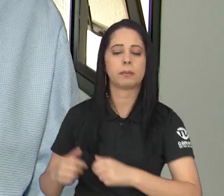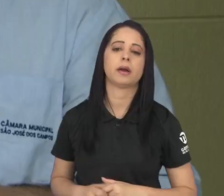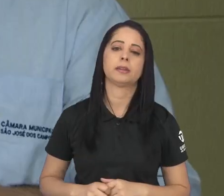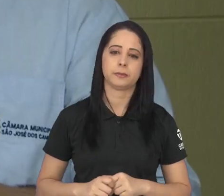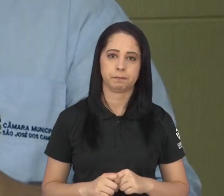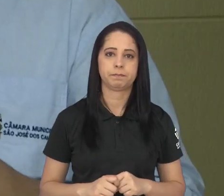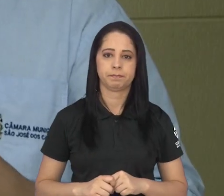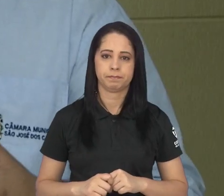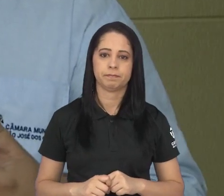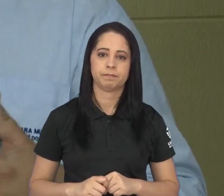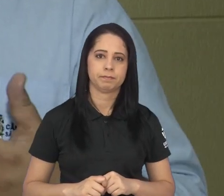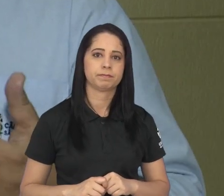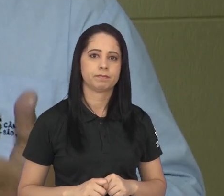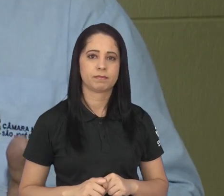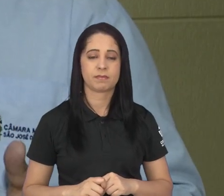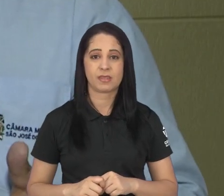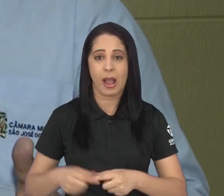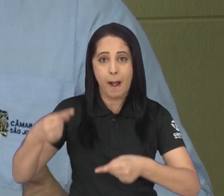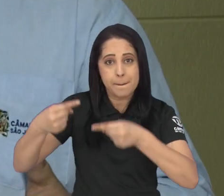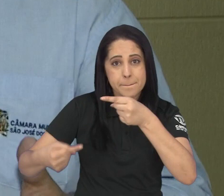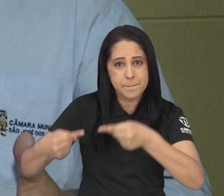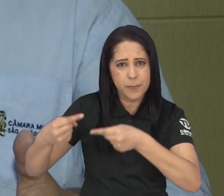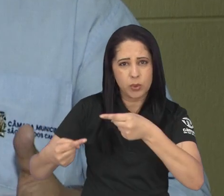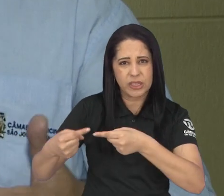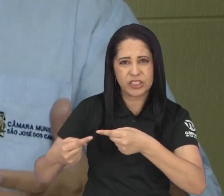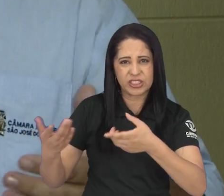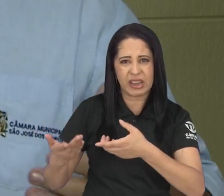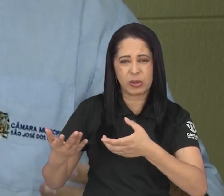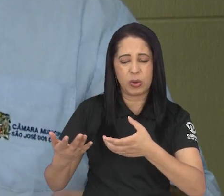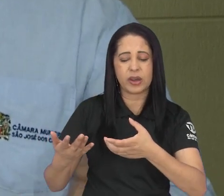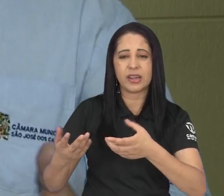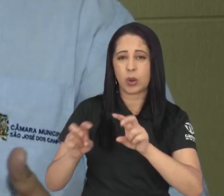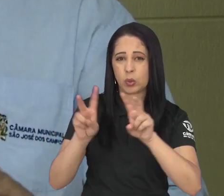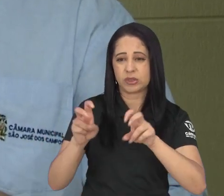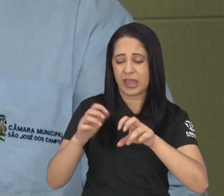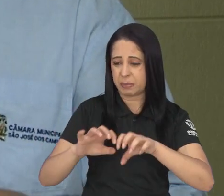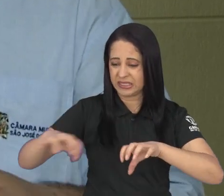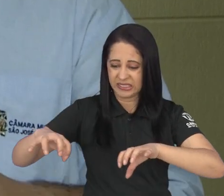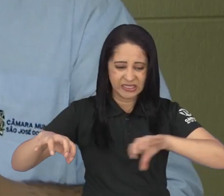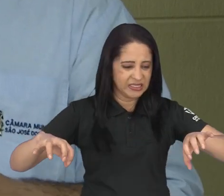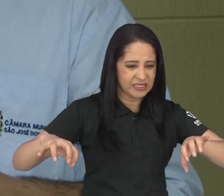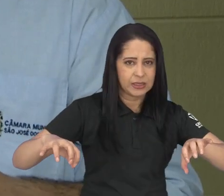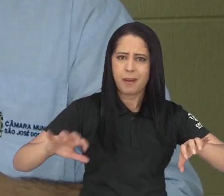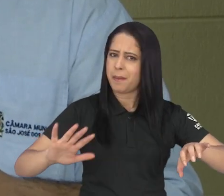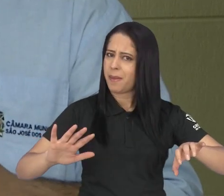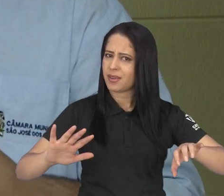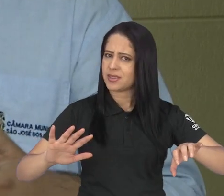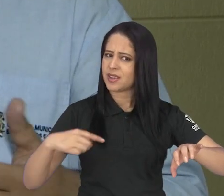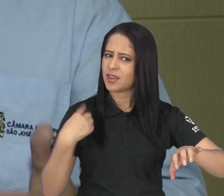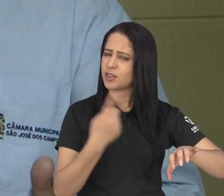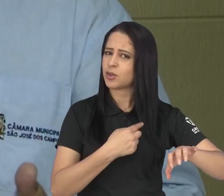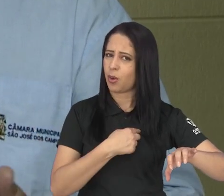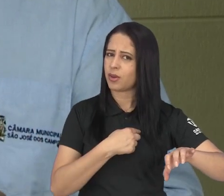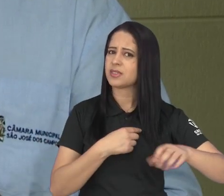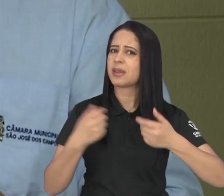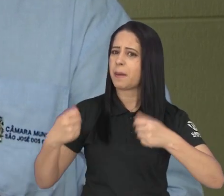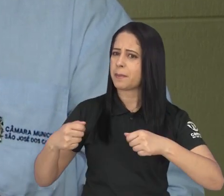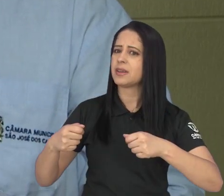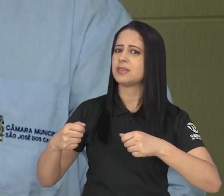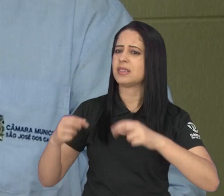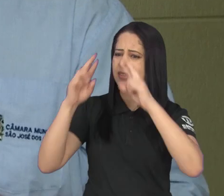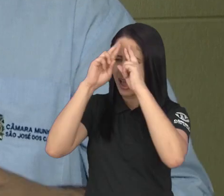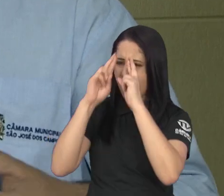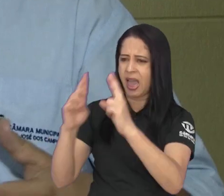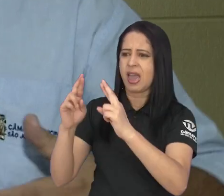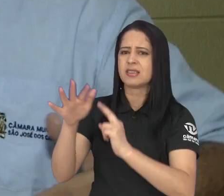negra a gente né parece que não a política hoje está muito inflamada nesses assuntos mas nós temos uma dívida histórica com um povo